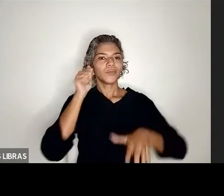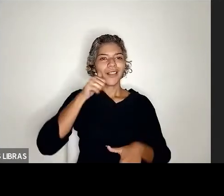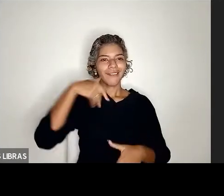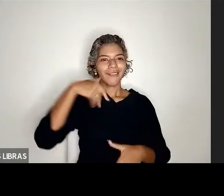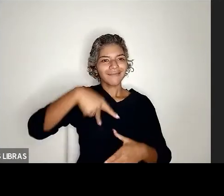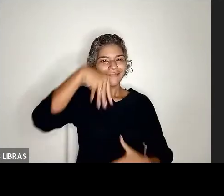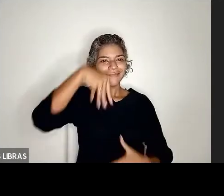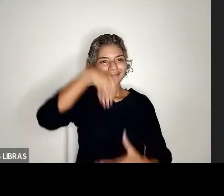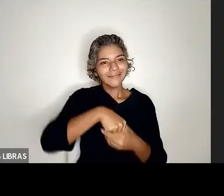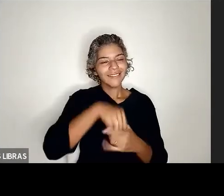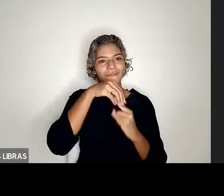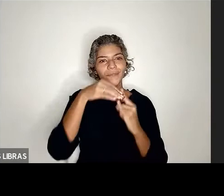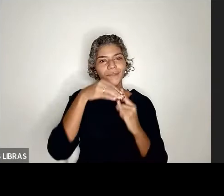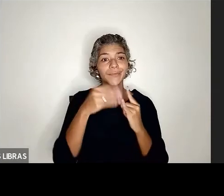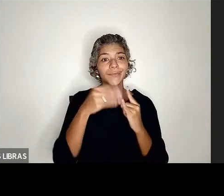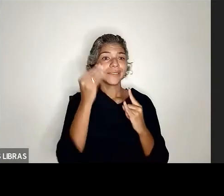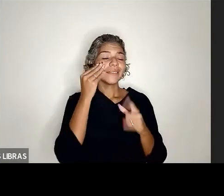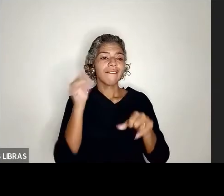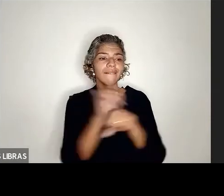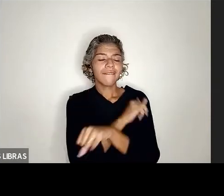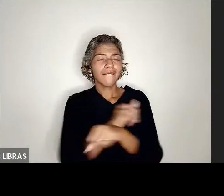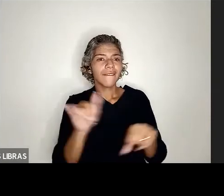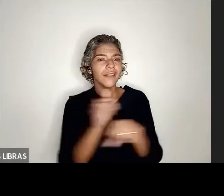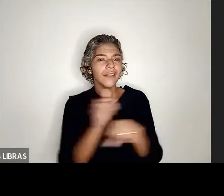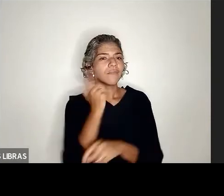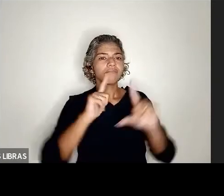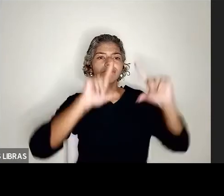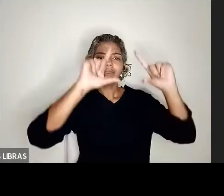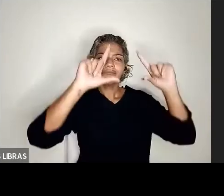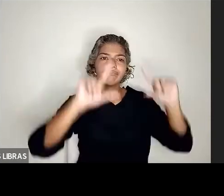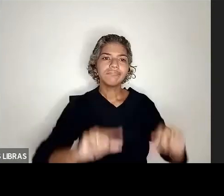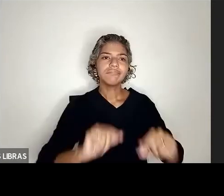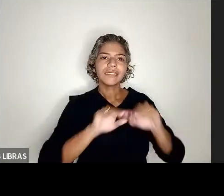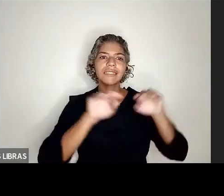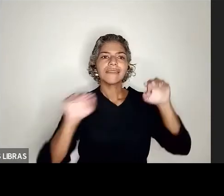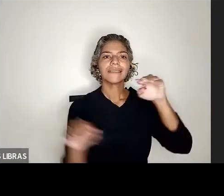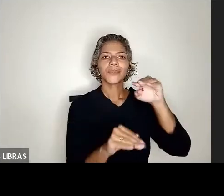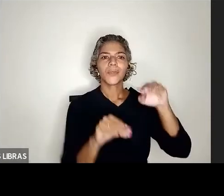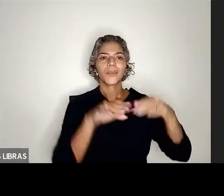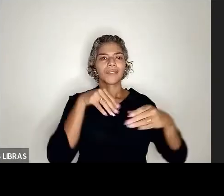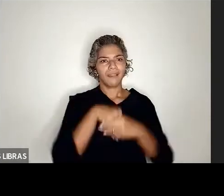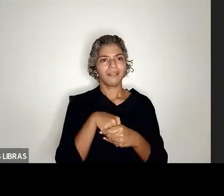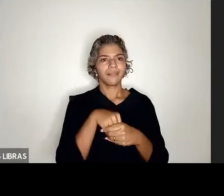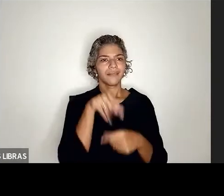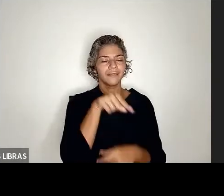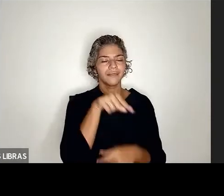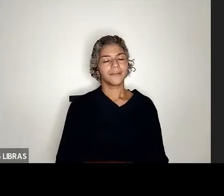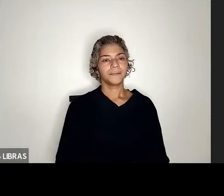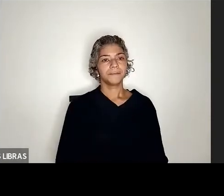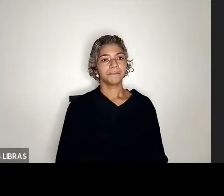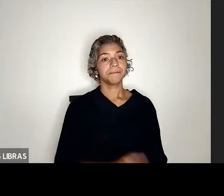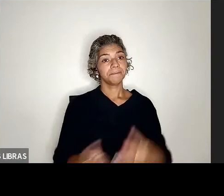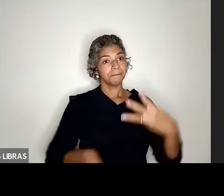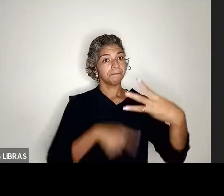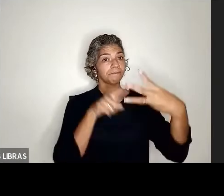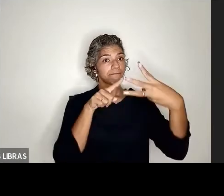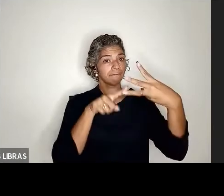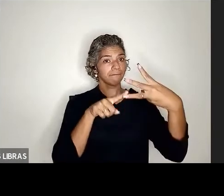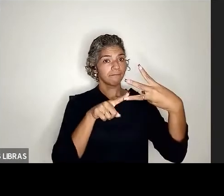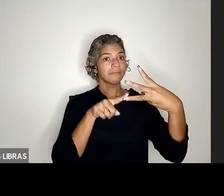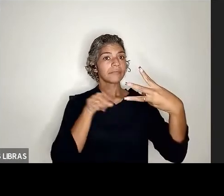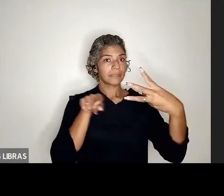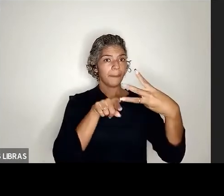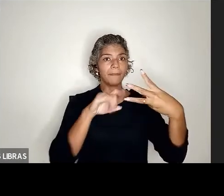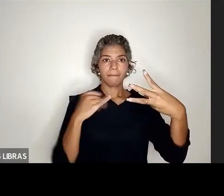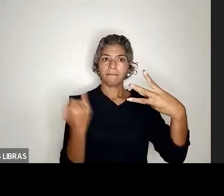estabelecer estratégias de enfrentamento para a redução dessas desigualdades e injustiças. E, por fim, não menos importante,